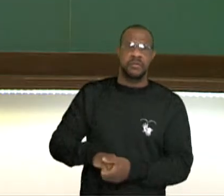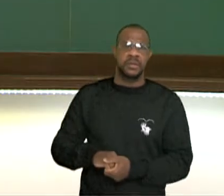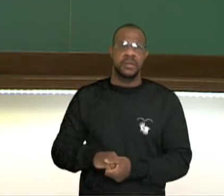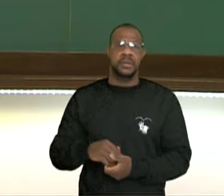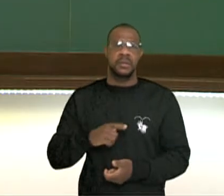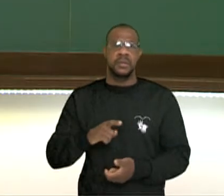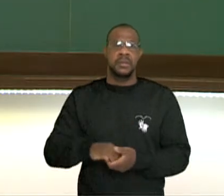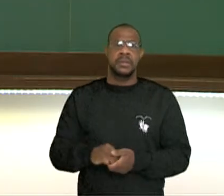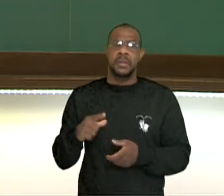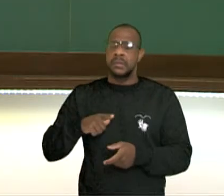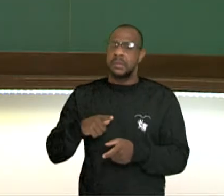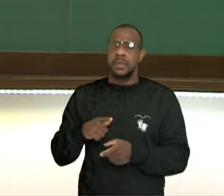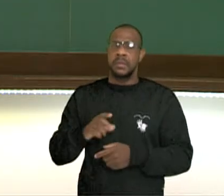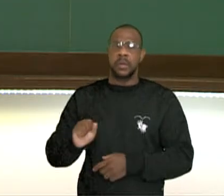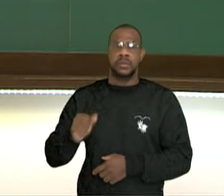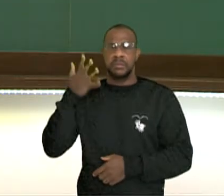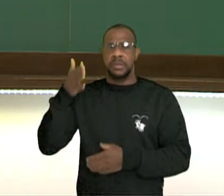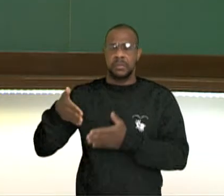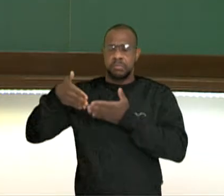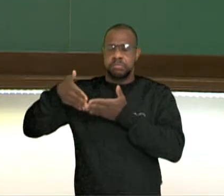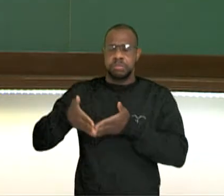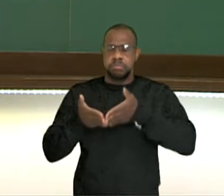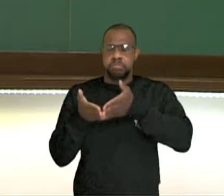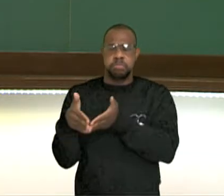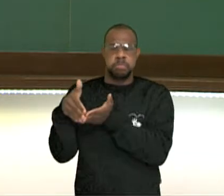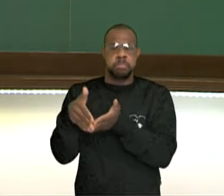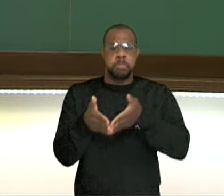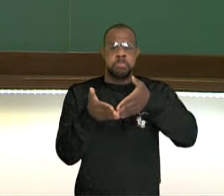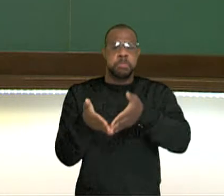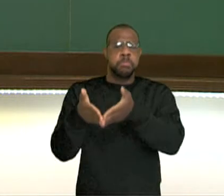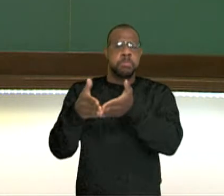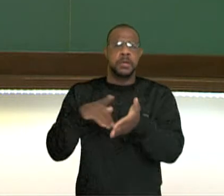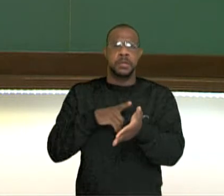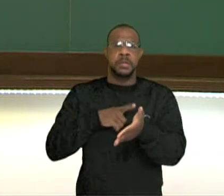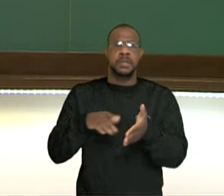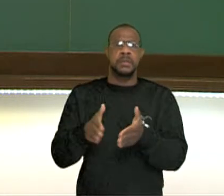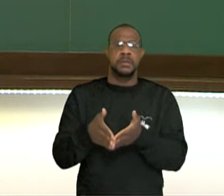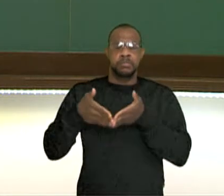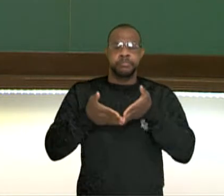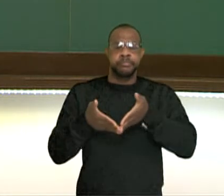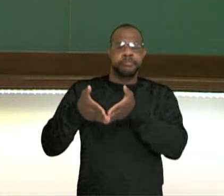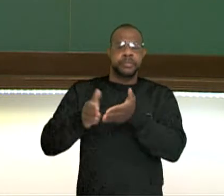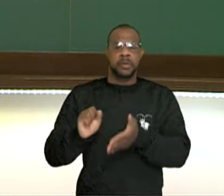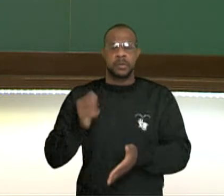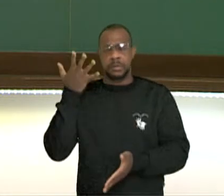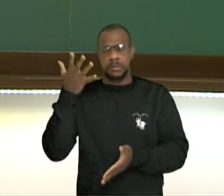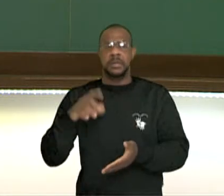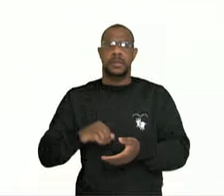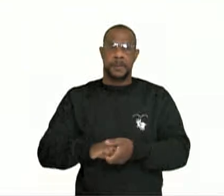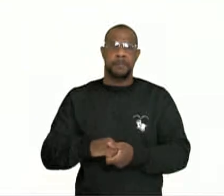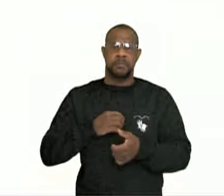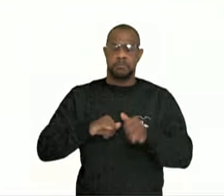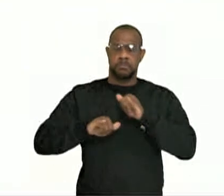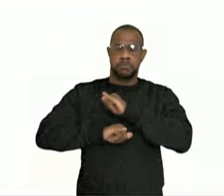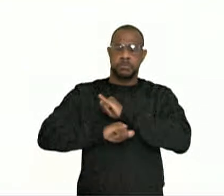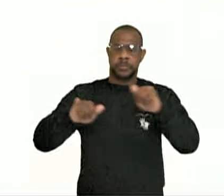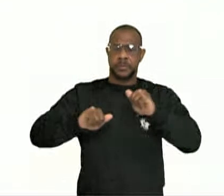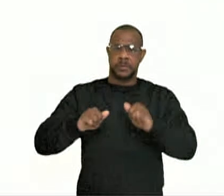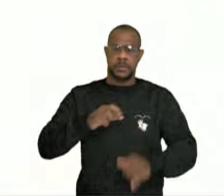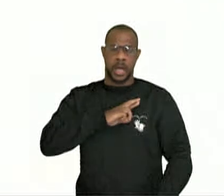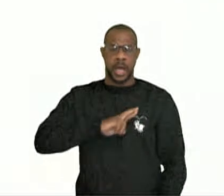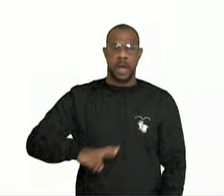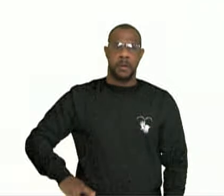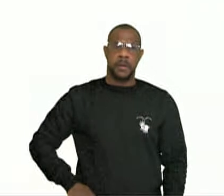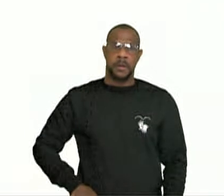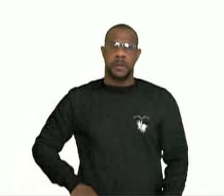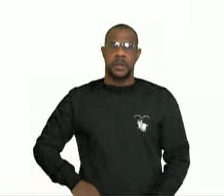de navegação e as demais medidas, Atos de navegação, proclamados aí durante a República